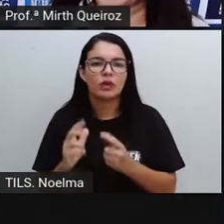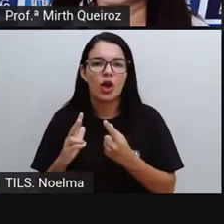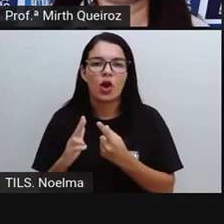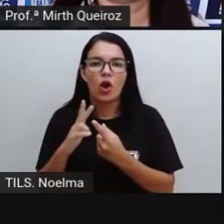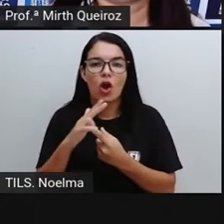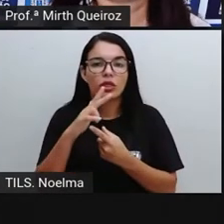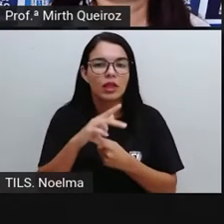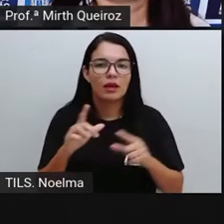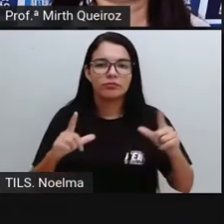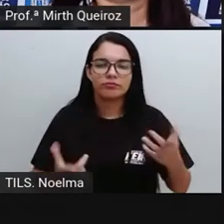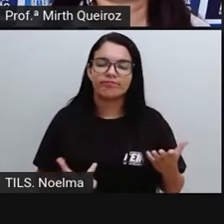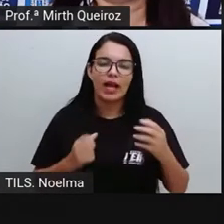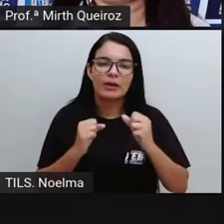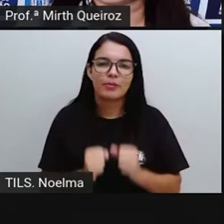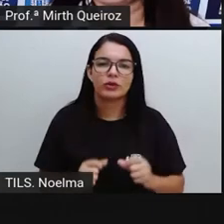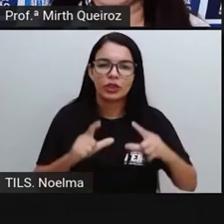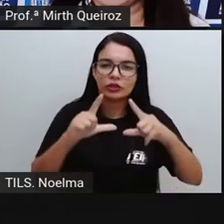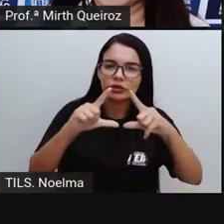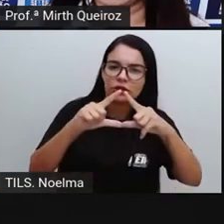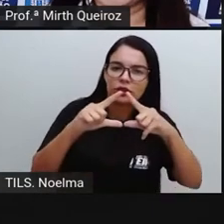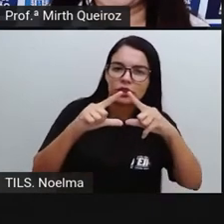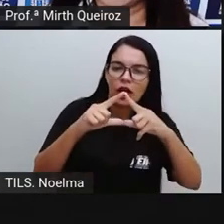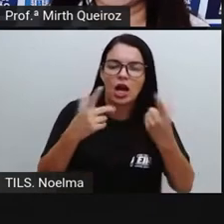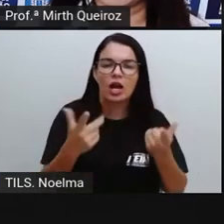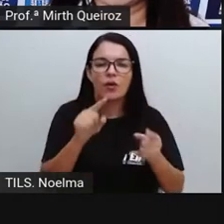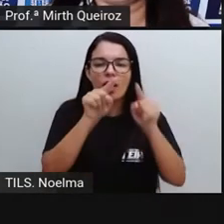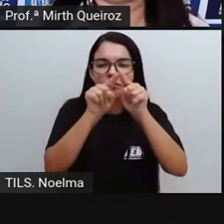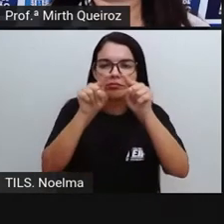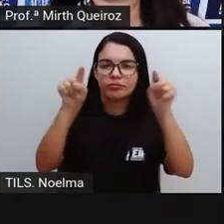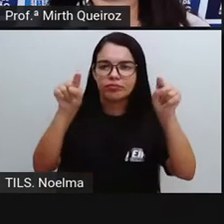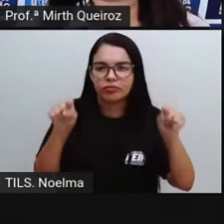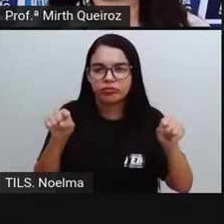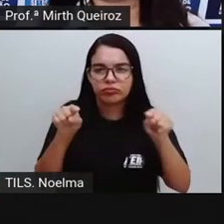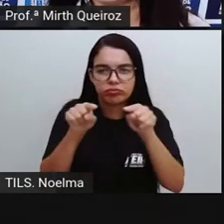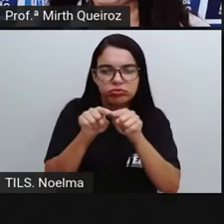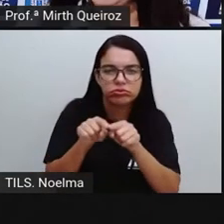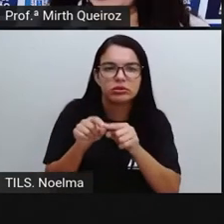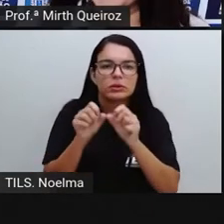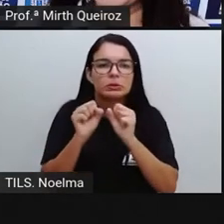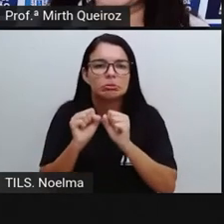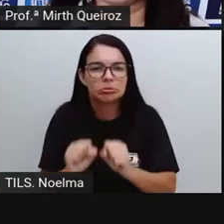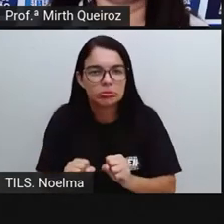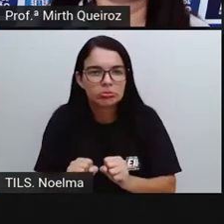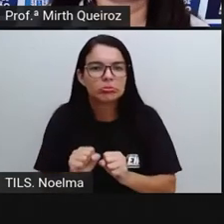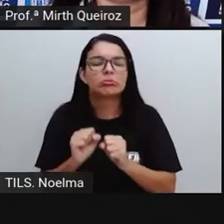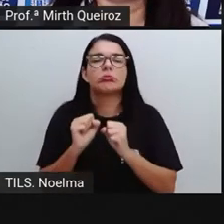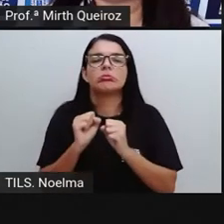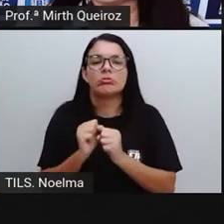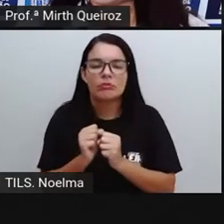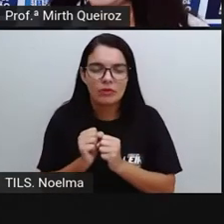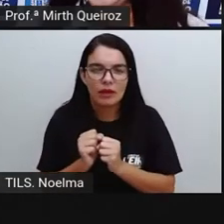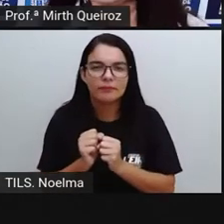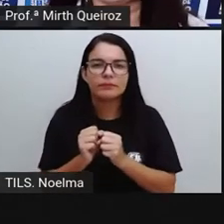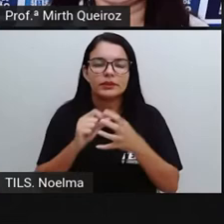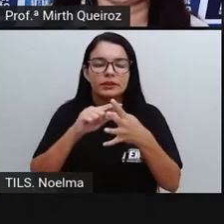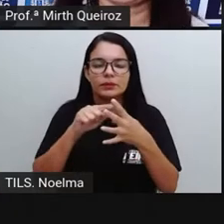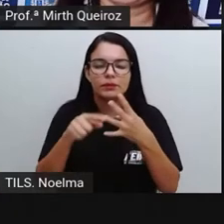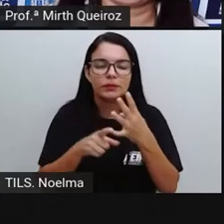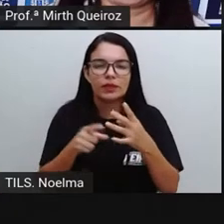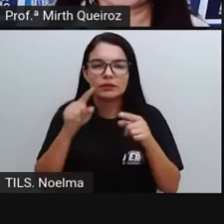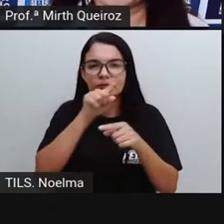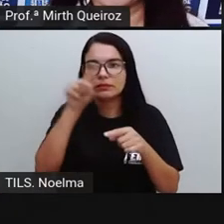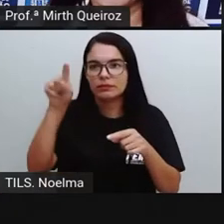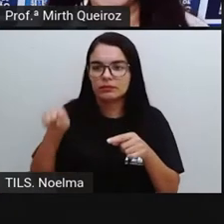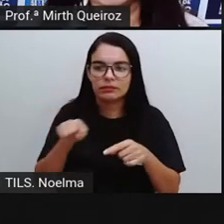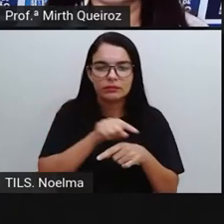trapézio, vocês podem cortar em formato triangular, quadriláteros, né? Como quadrado,